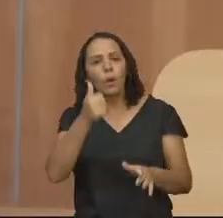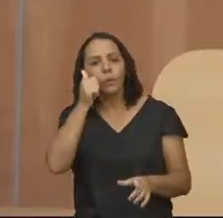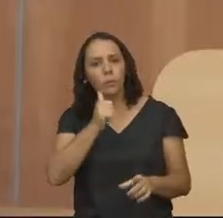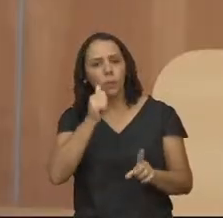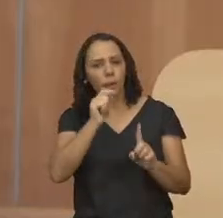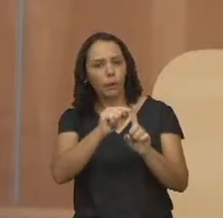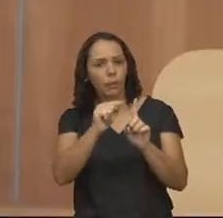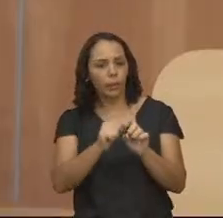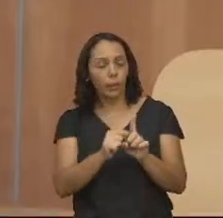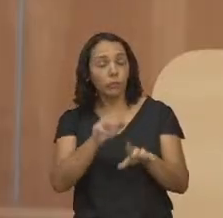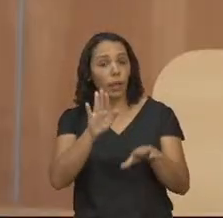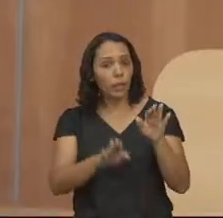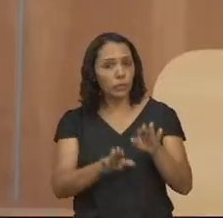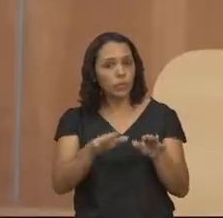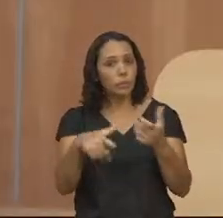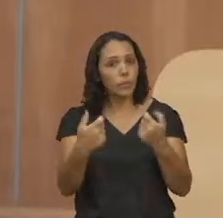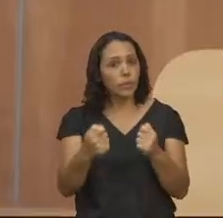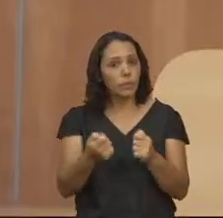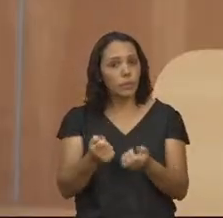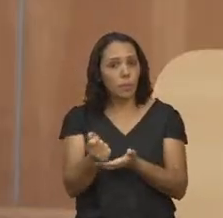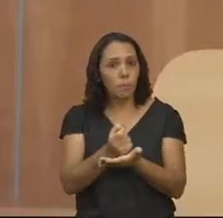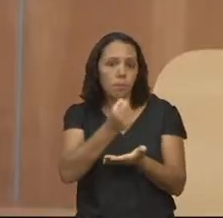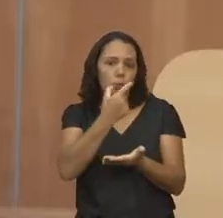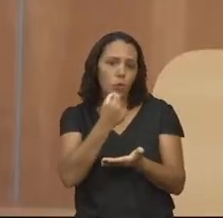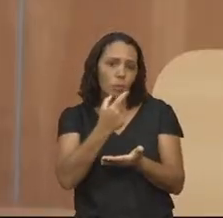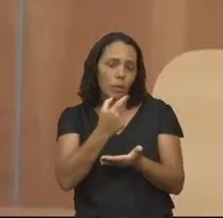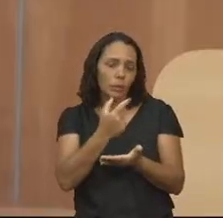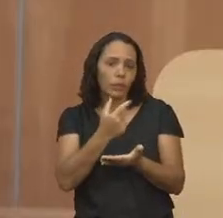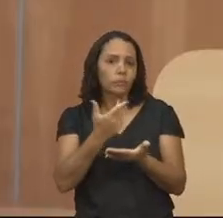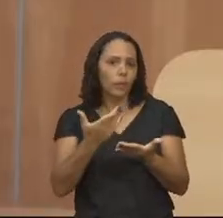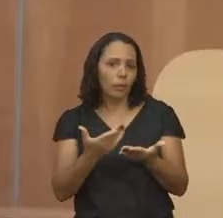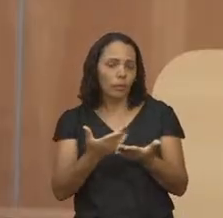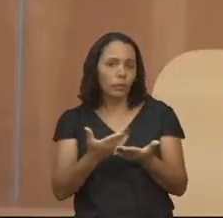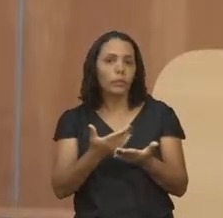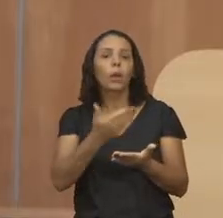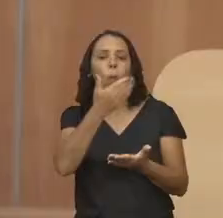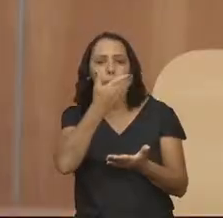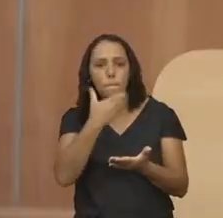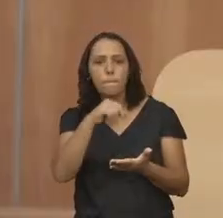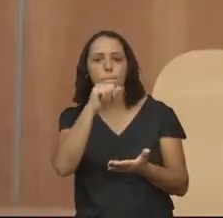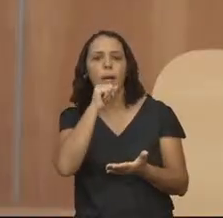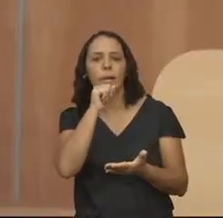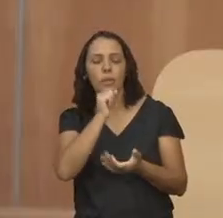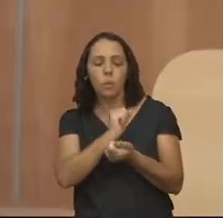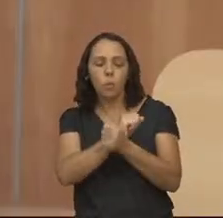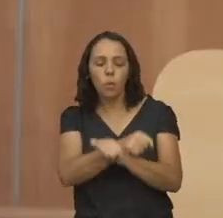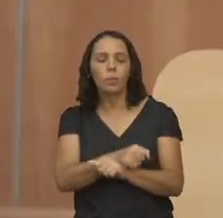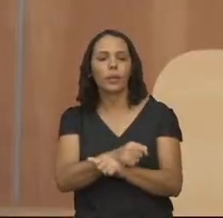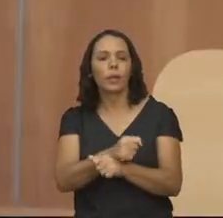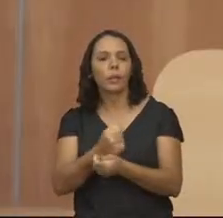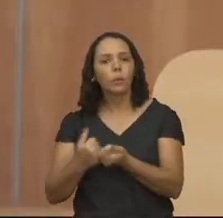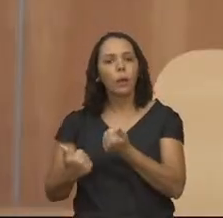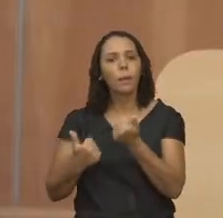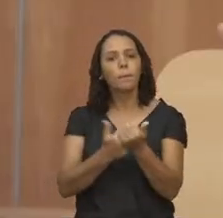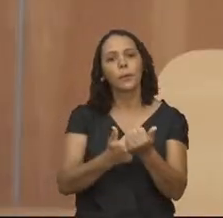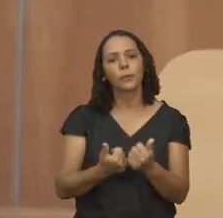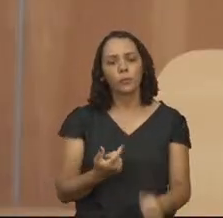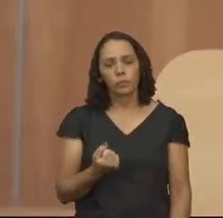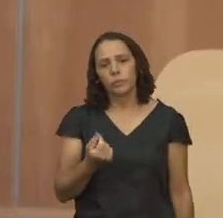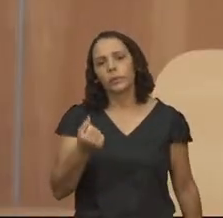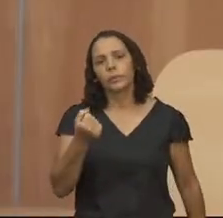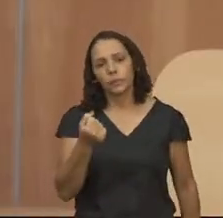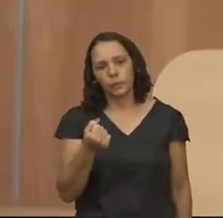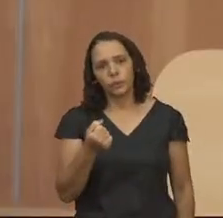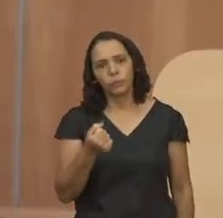tomar alguns medicamentos, então o pai também tem esse dever material de ajudar o seu filho,